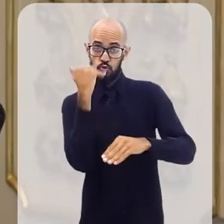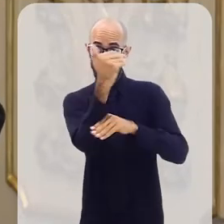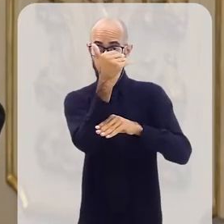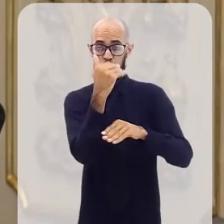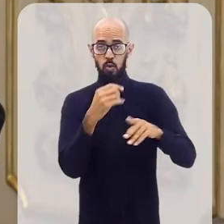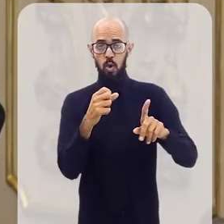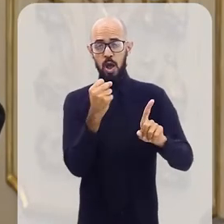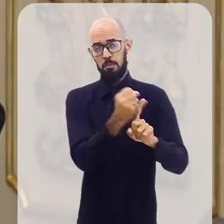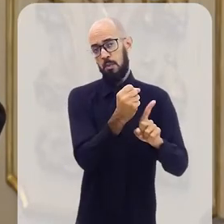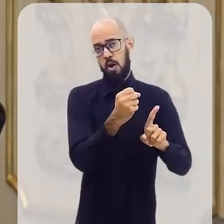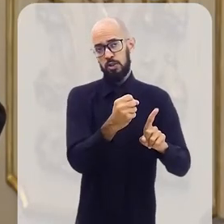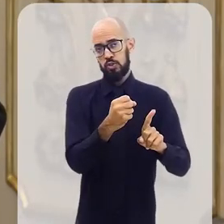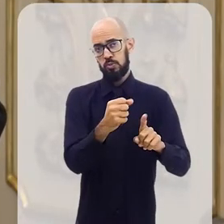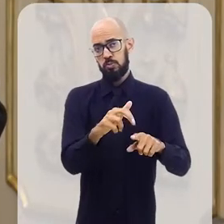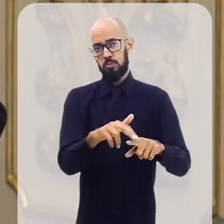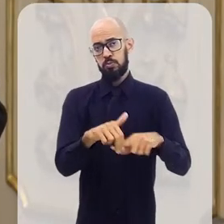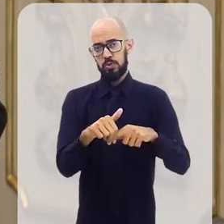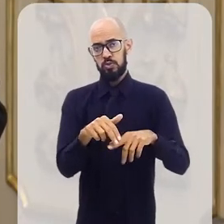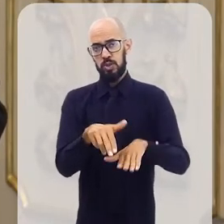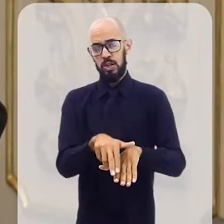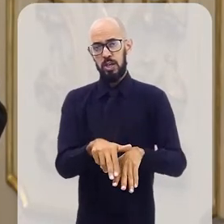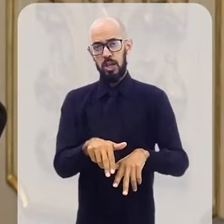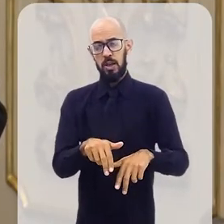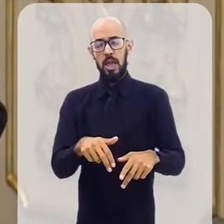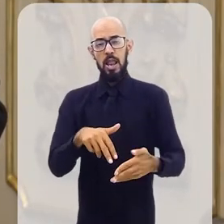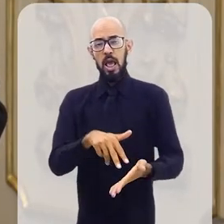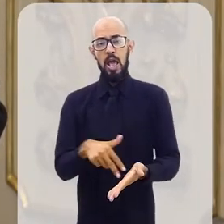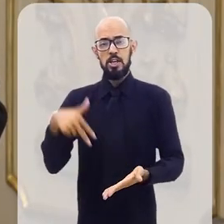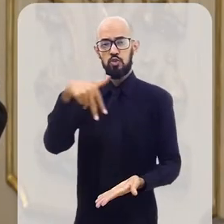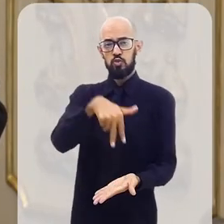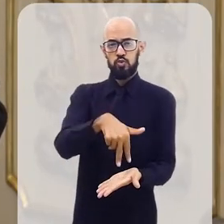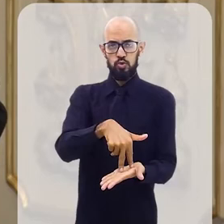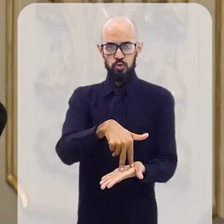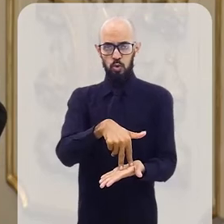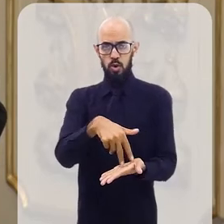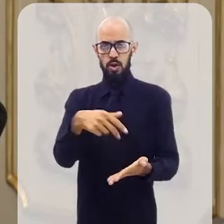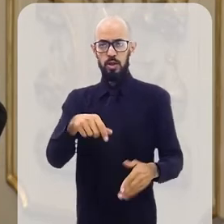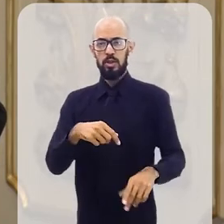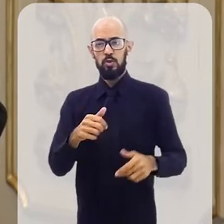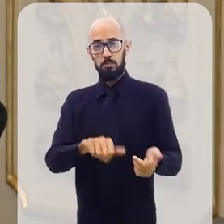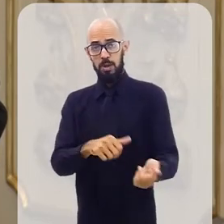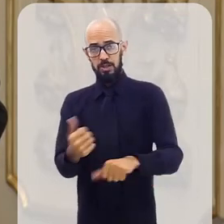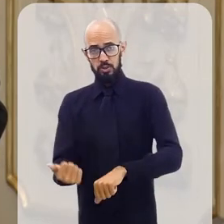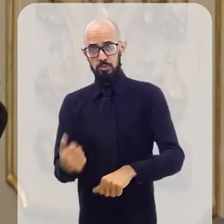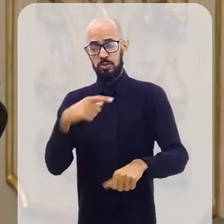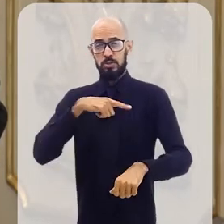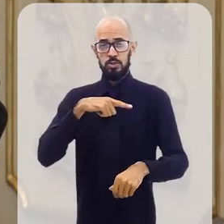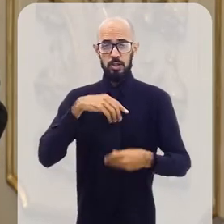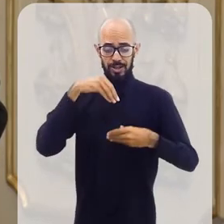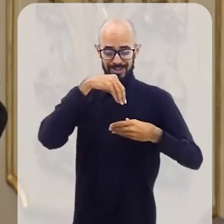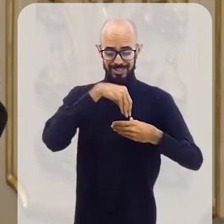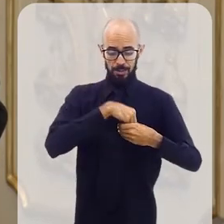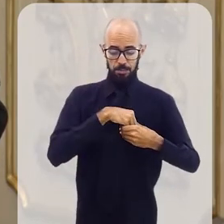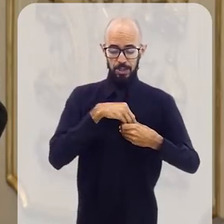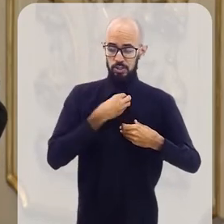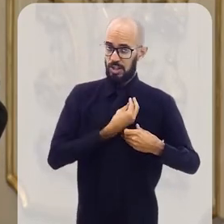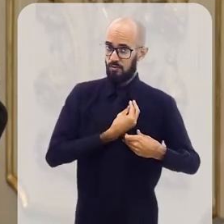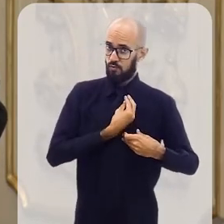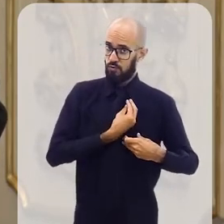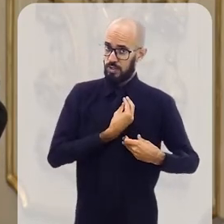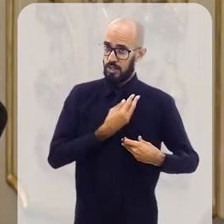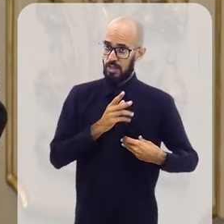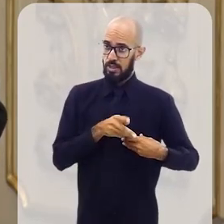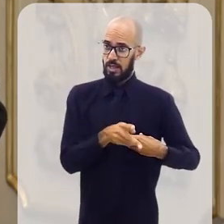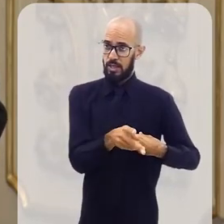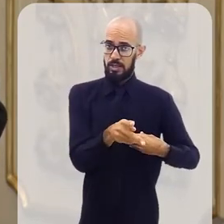ressuscitou Então já no batismo temos essa Semente da Vida Eterna tão participamos da Vida